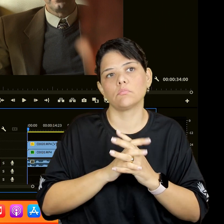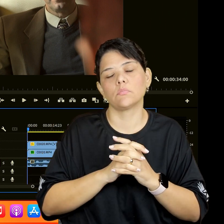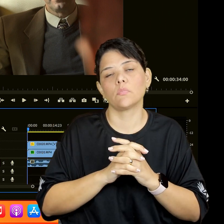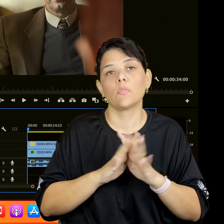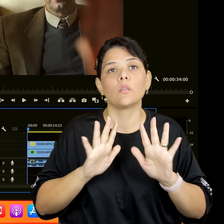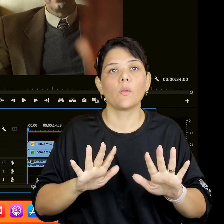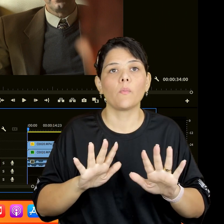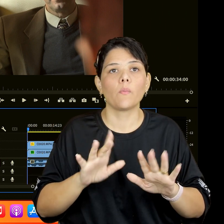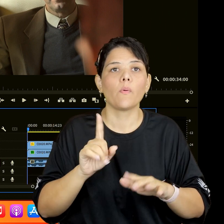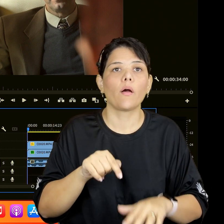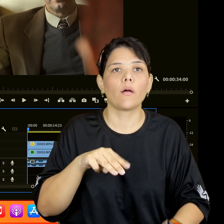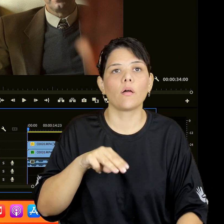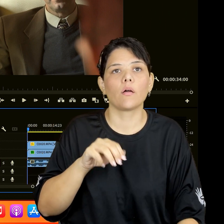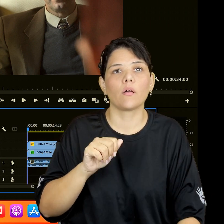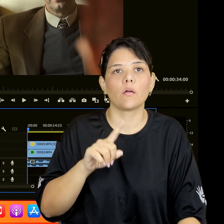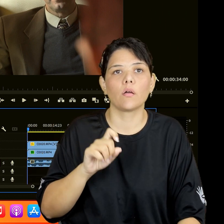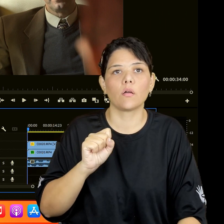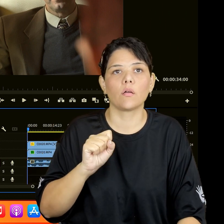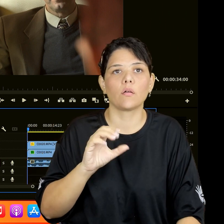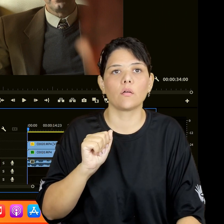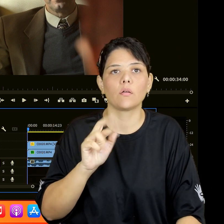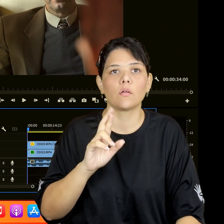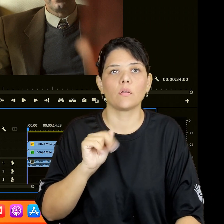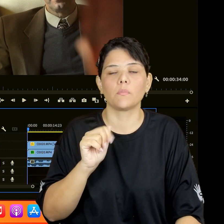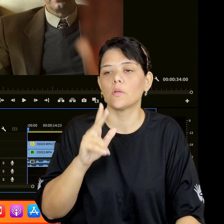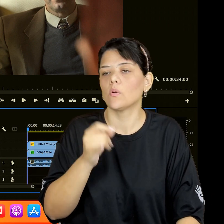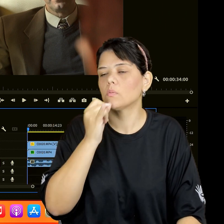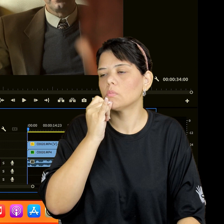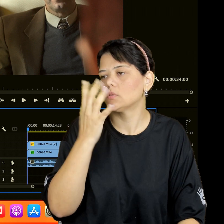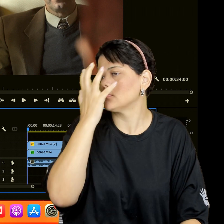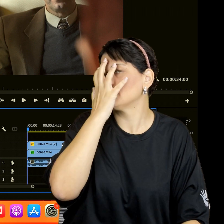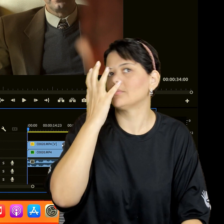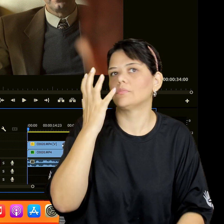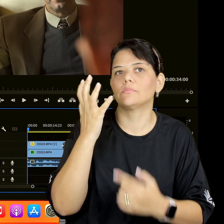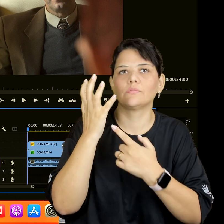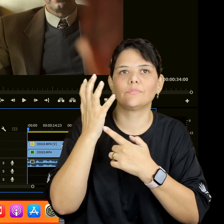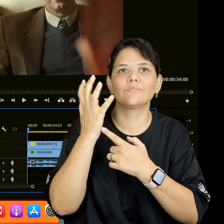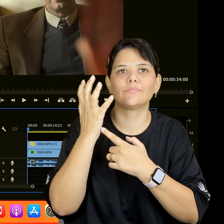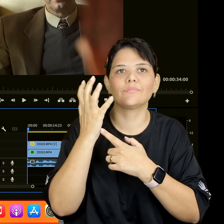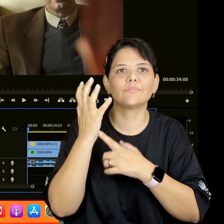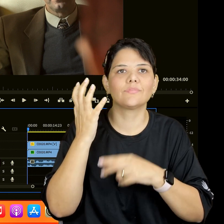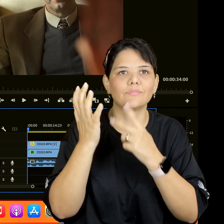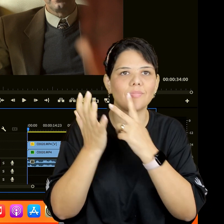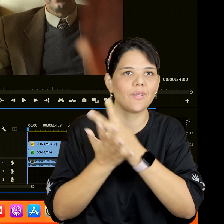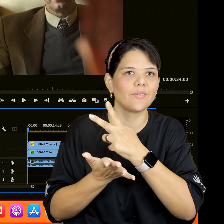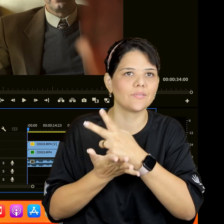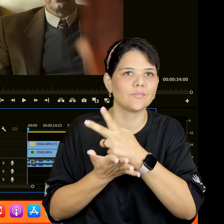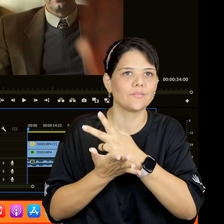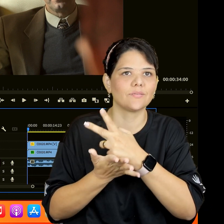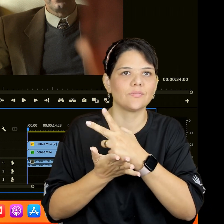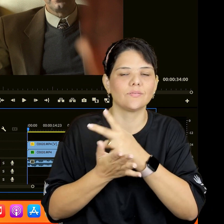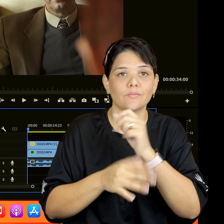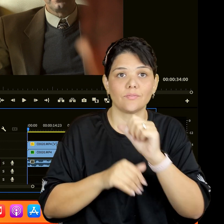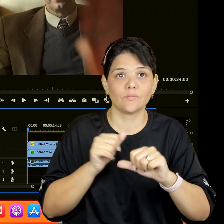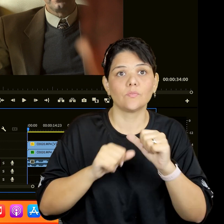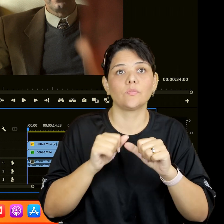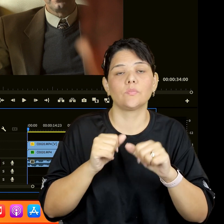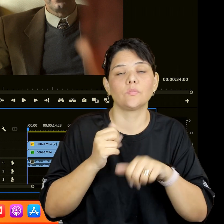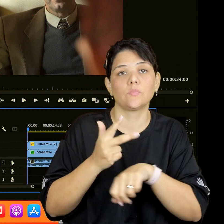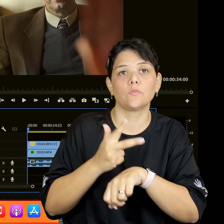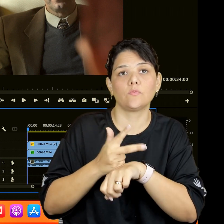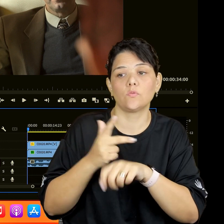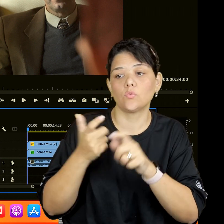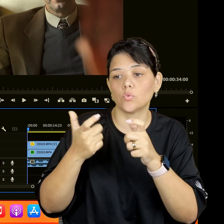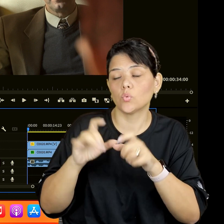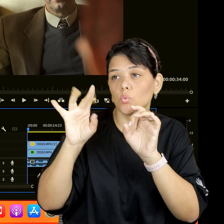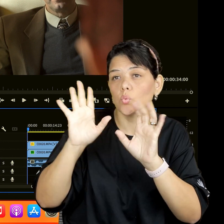Então, a máscara é isso, você afeta o seu vídeo em porções